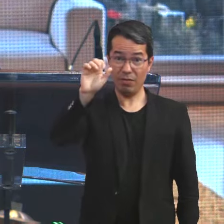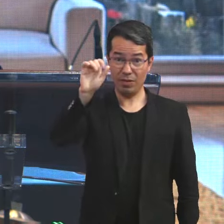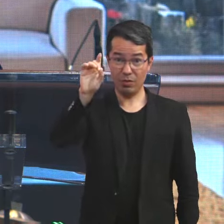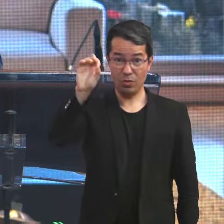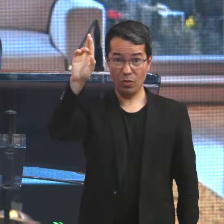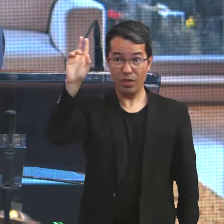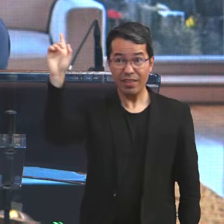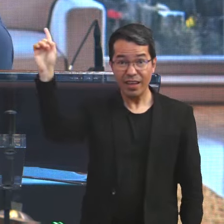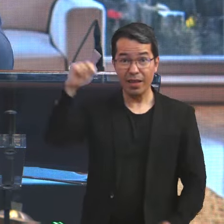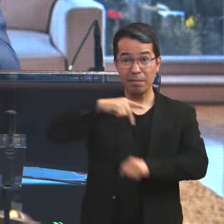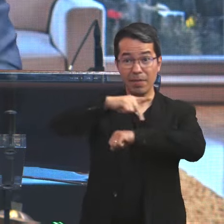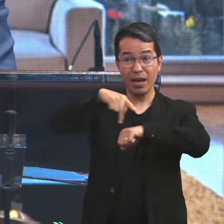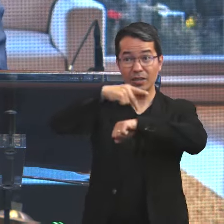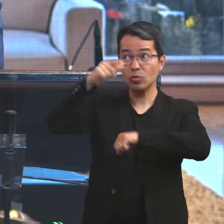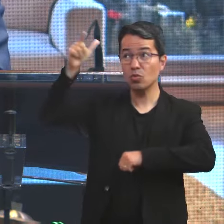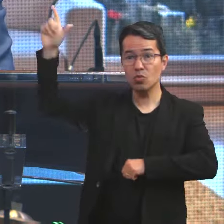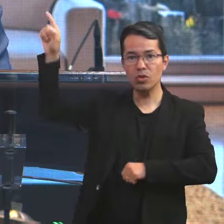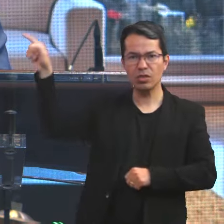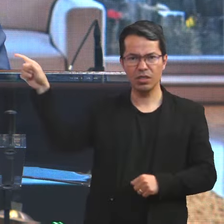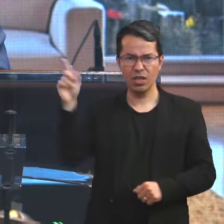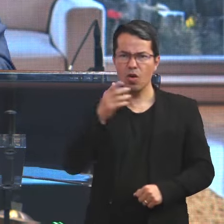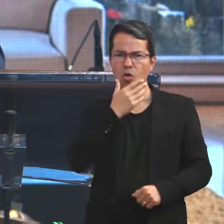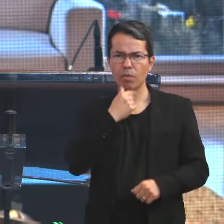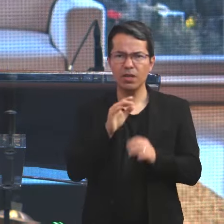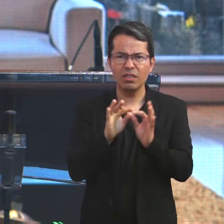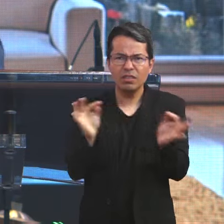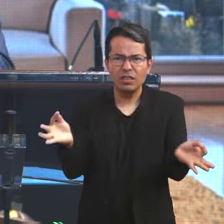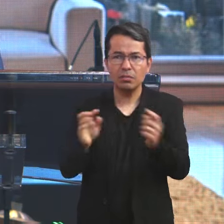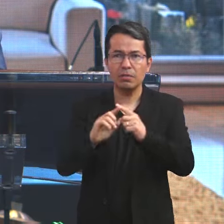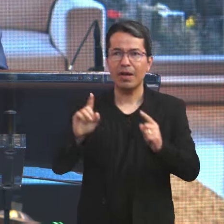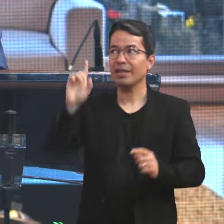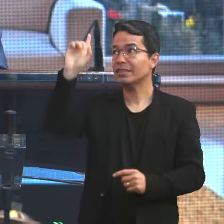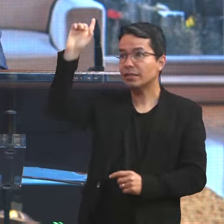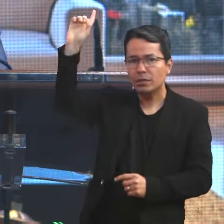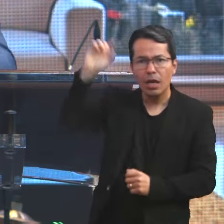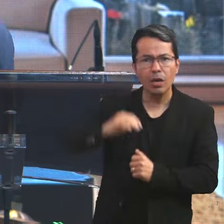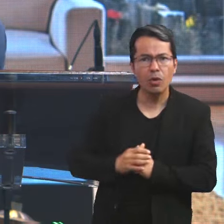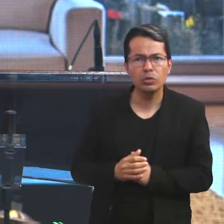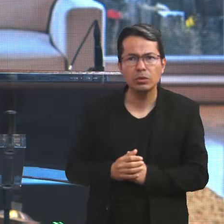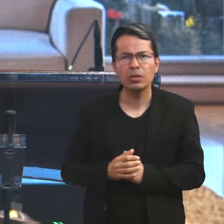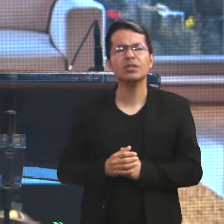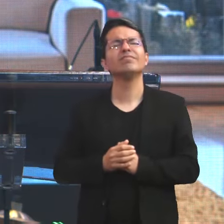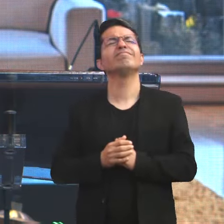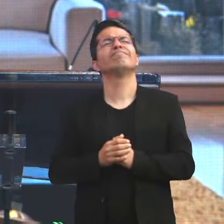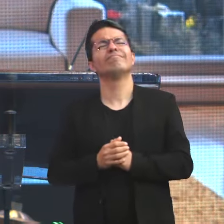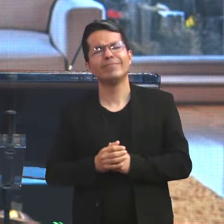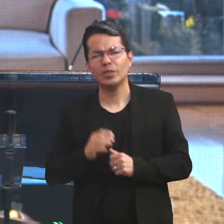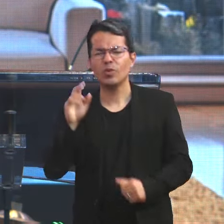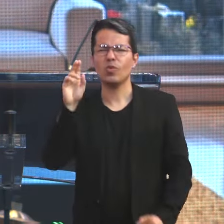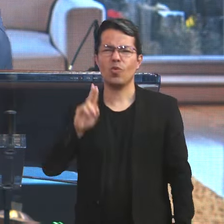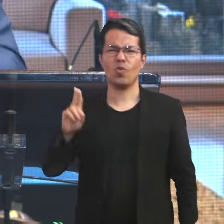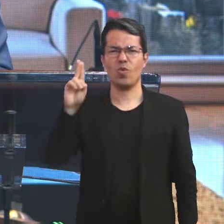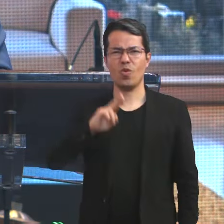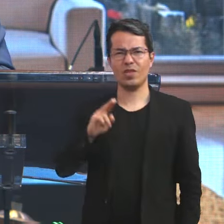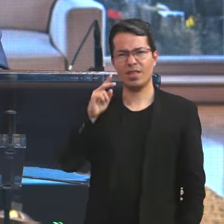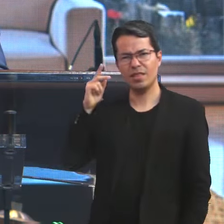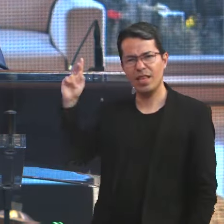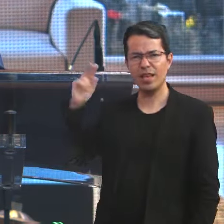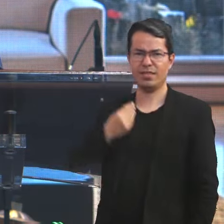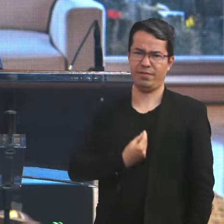Evangelho um homem simples vocês vão ver aqui vai apresentar a mensagem com simplicidade mas de